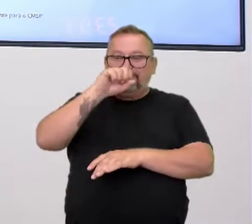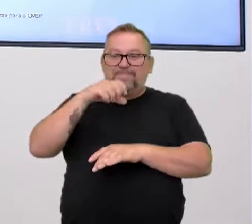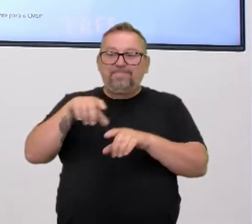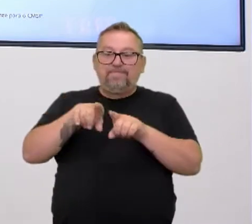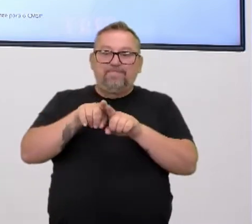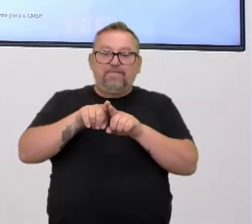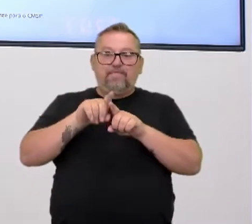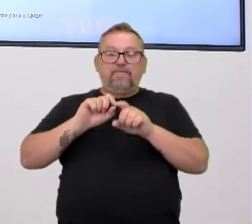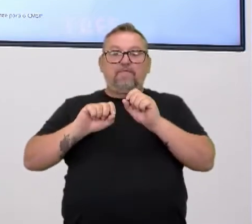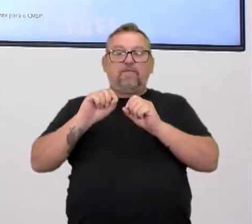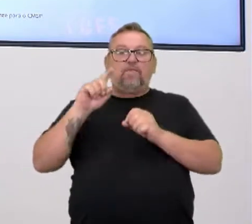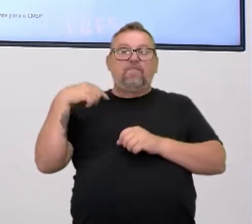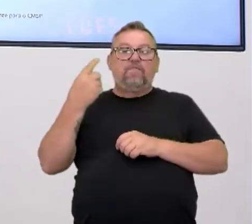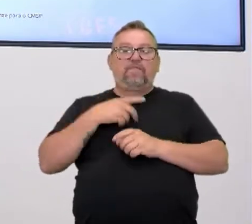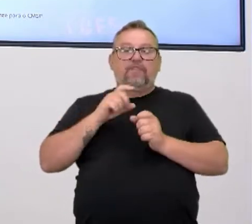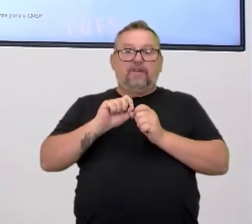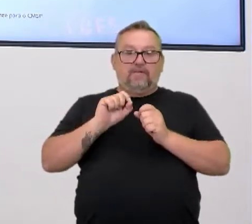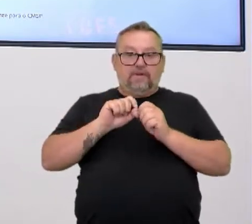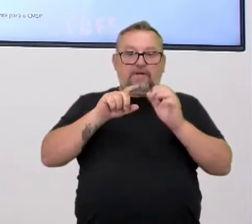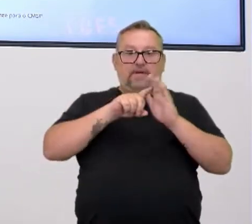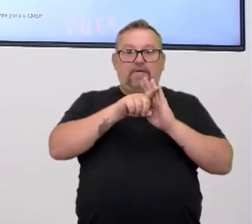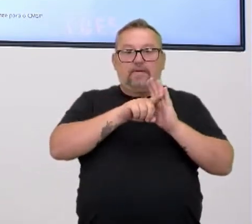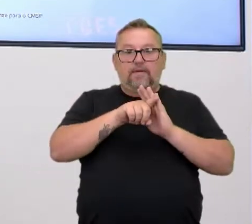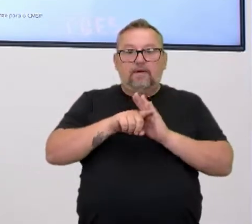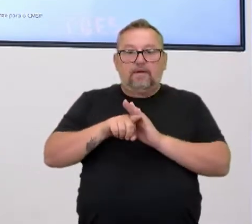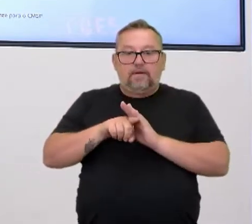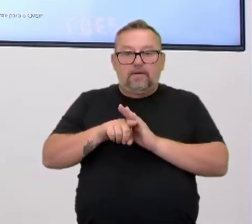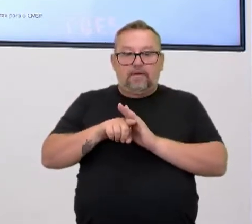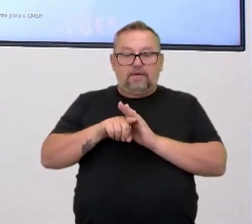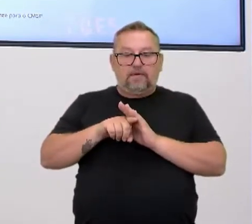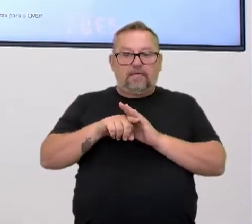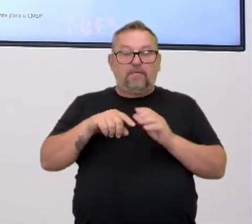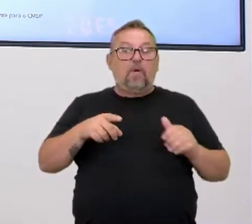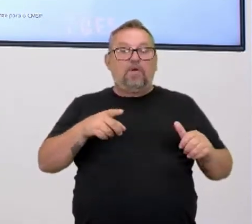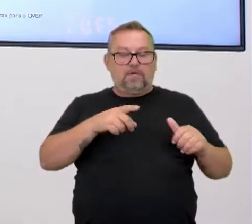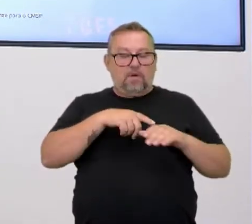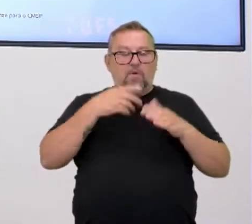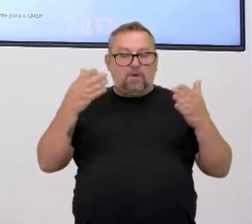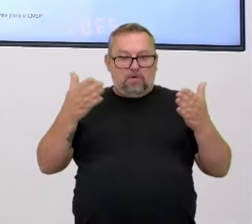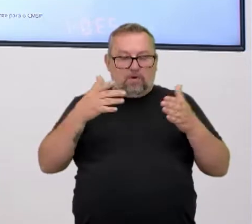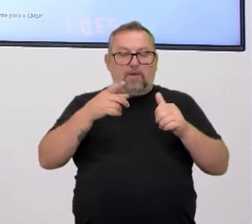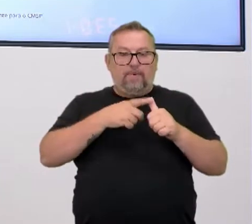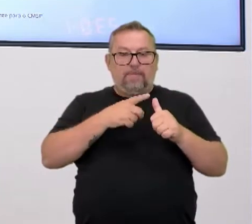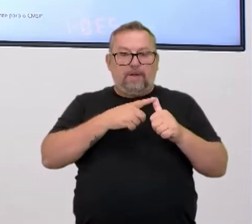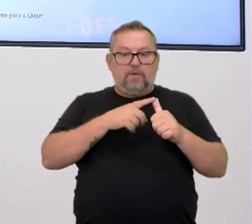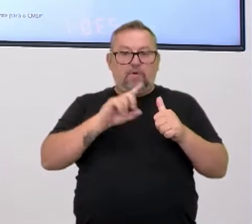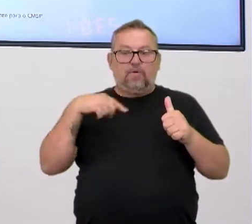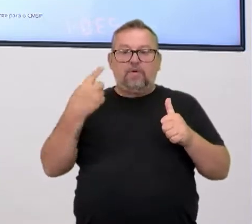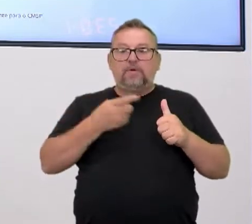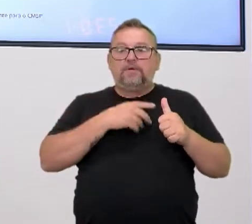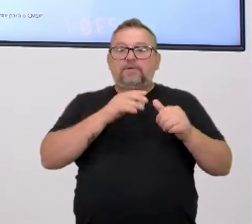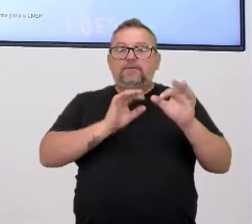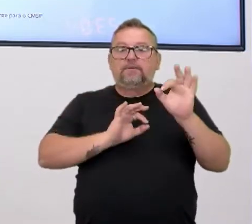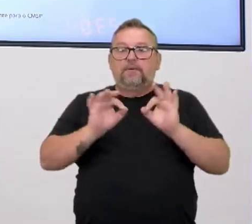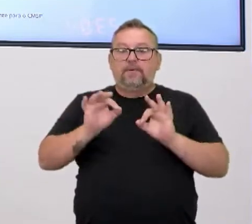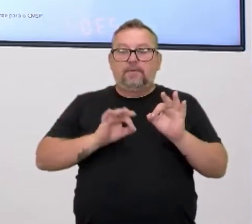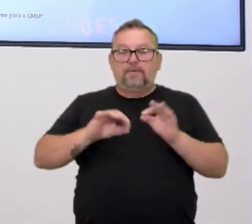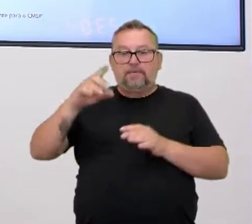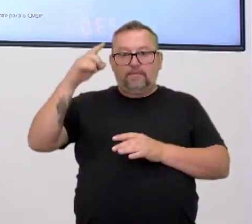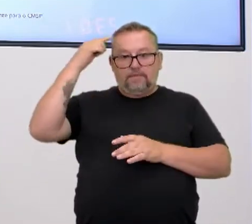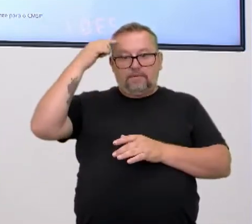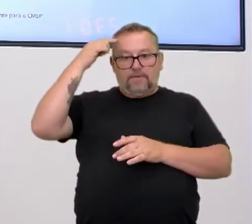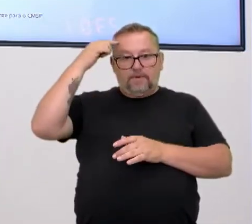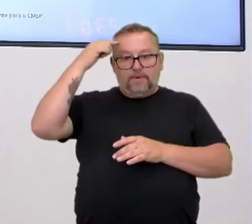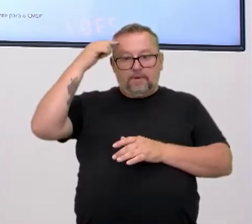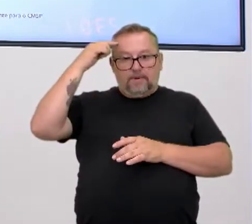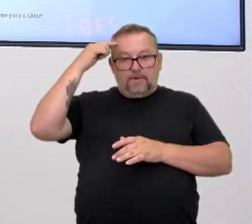pensar como nós vamos fazer essa pesquisa. No primeiro momento, então, dessa pesquisa, nós vamos organizar as nossas ideias.